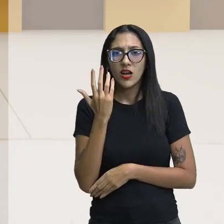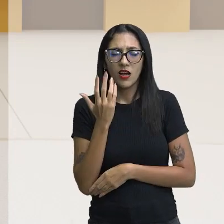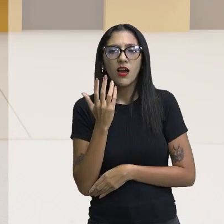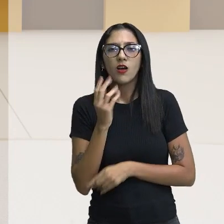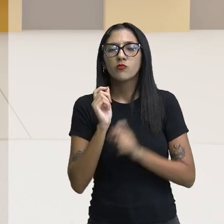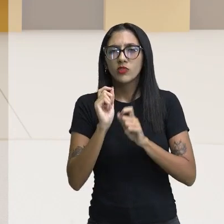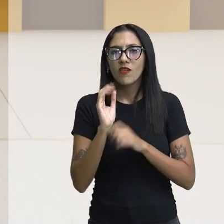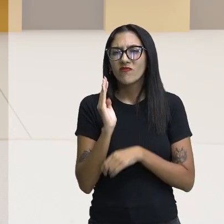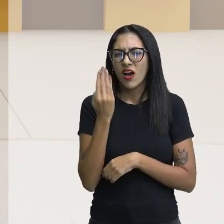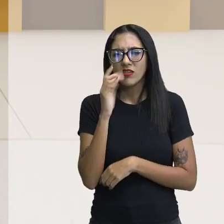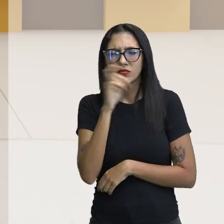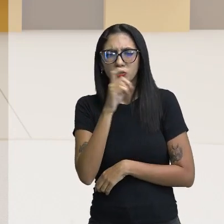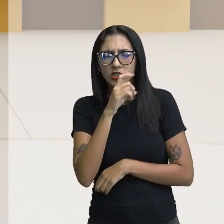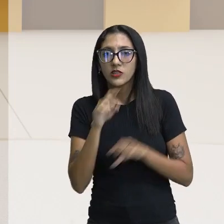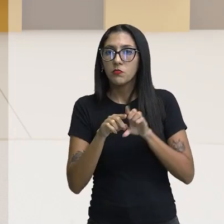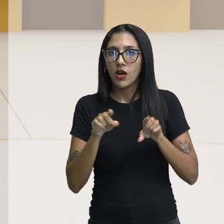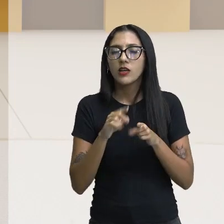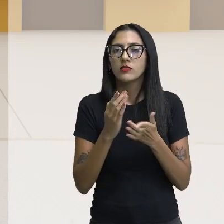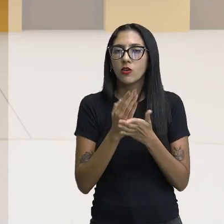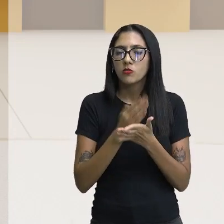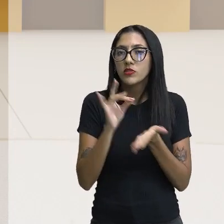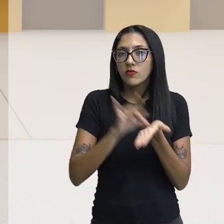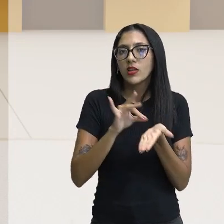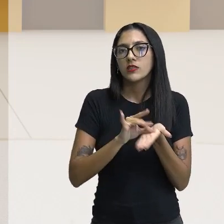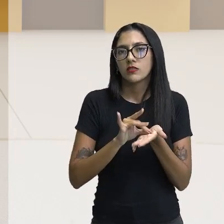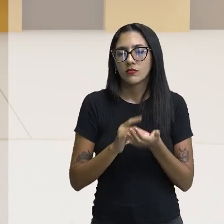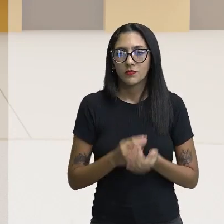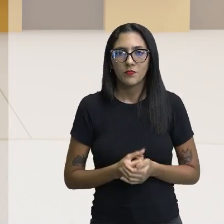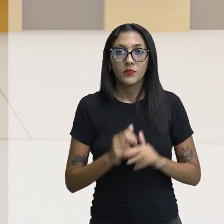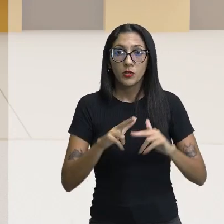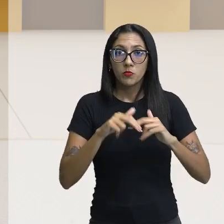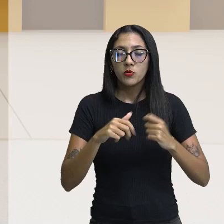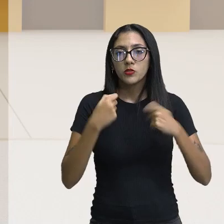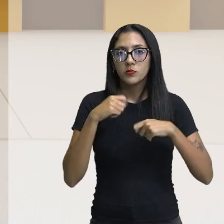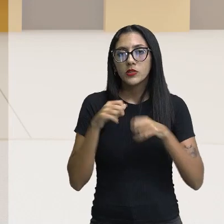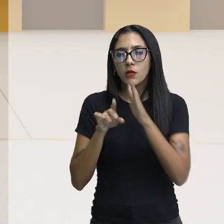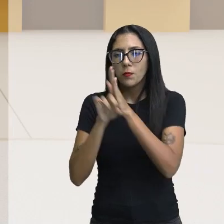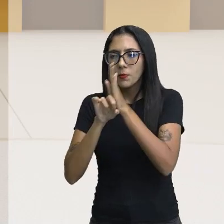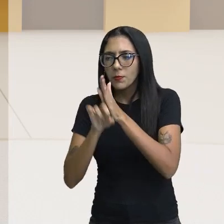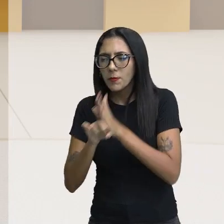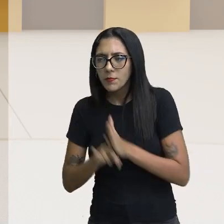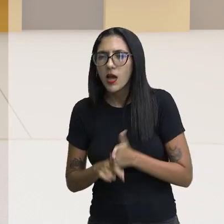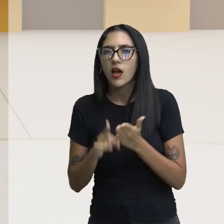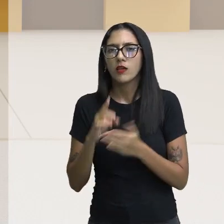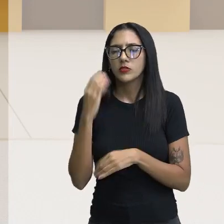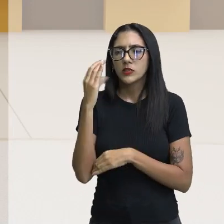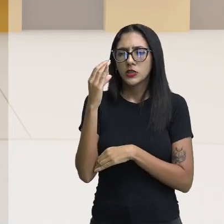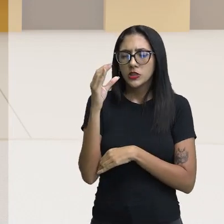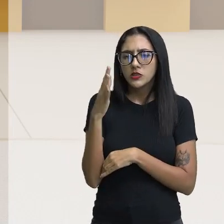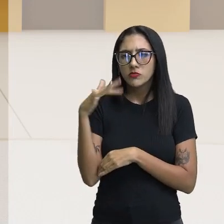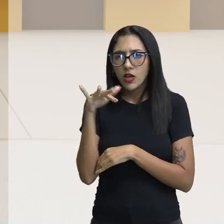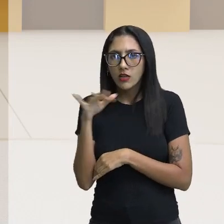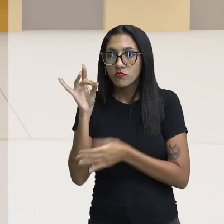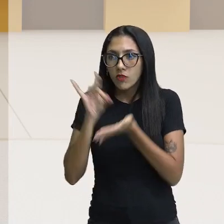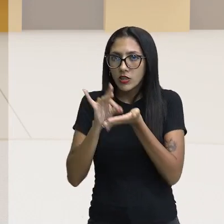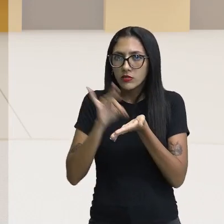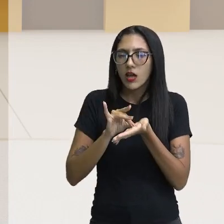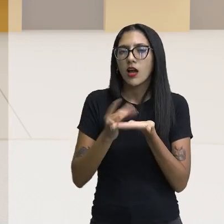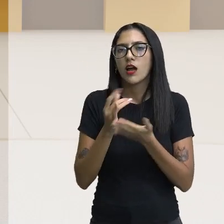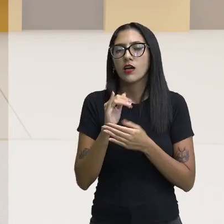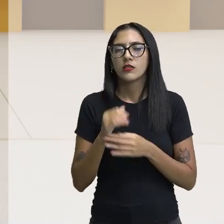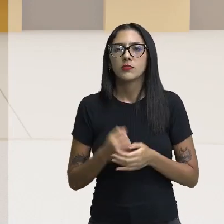verdadeira. Então a gente deve pesquisar em fontes confiáveis, em jornais conceituados, em sites